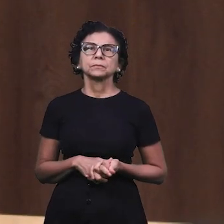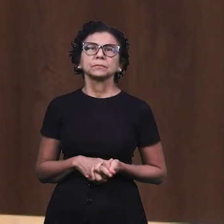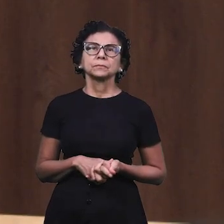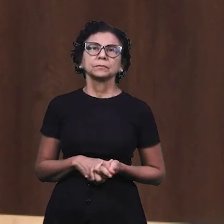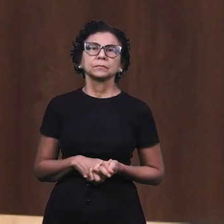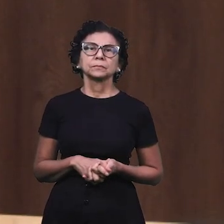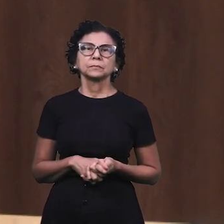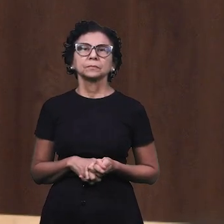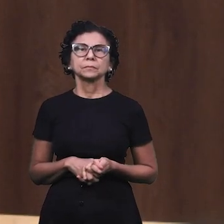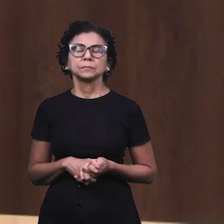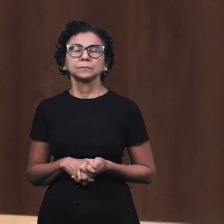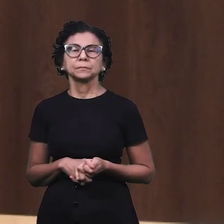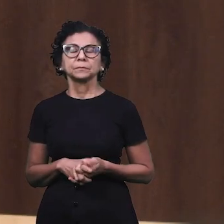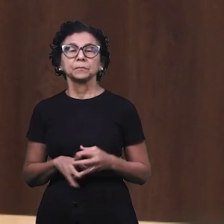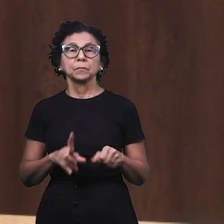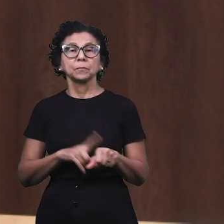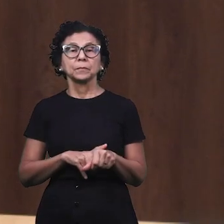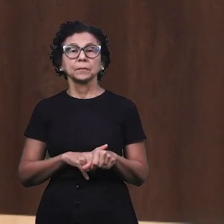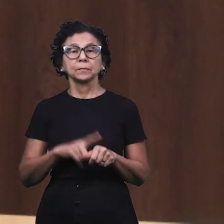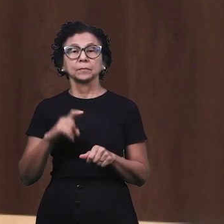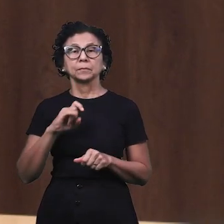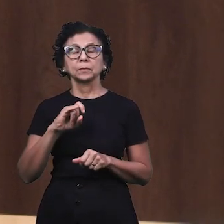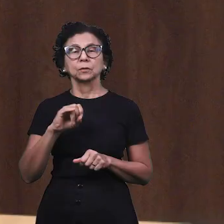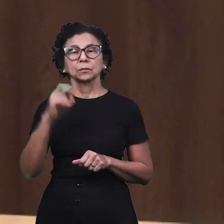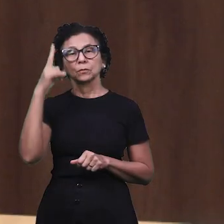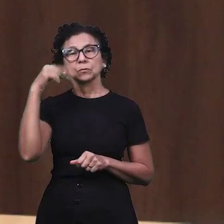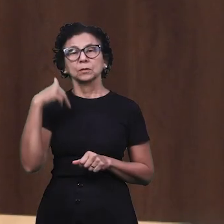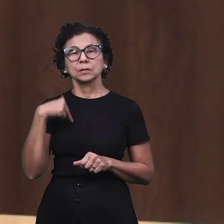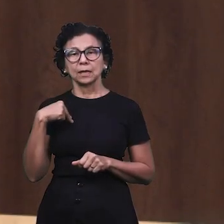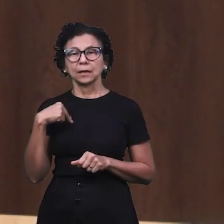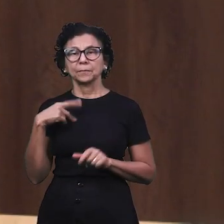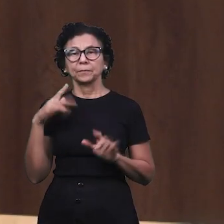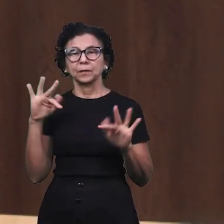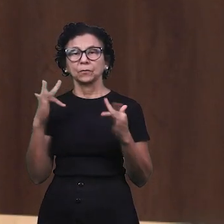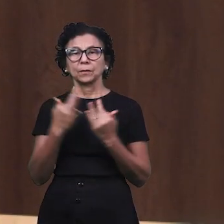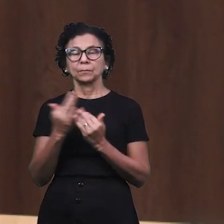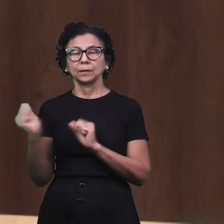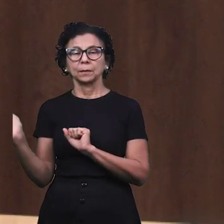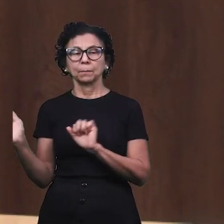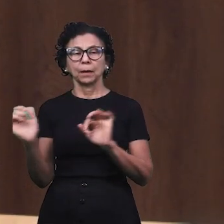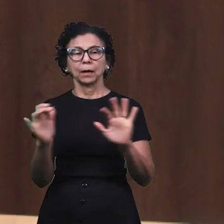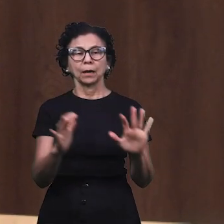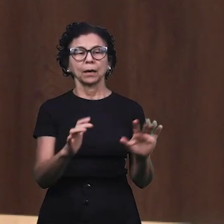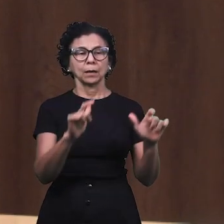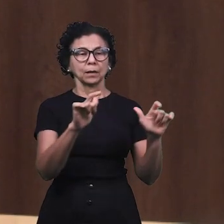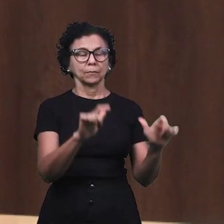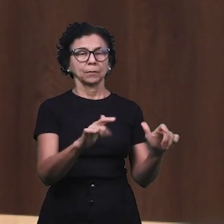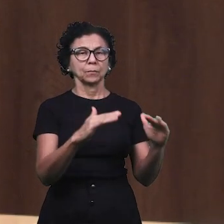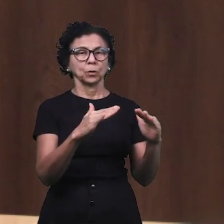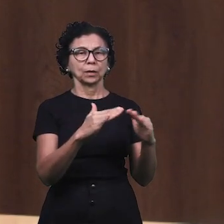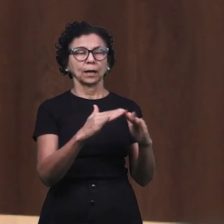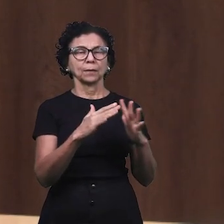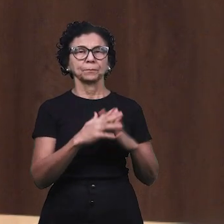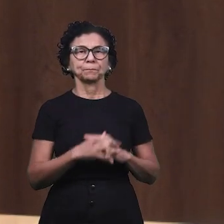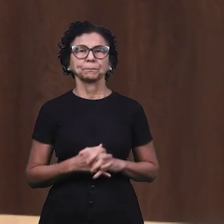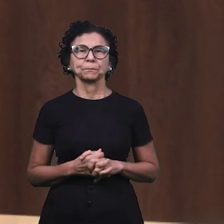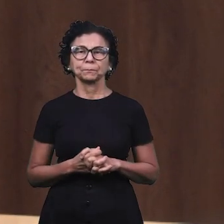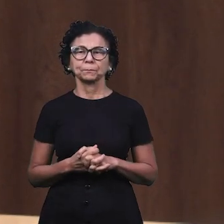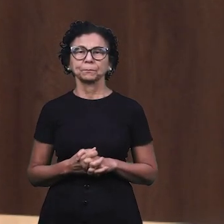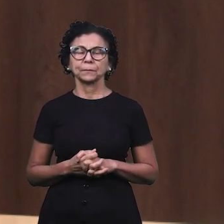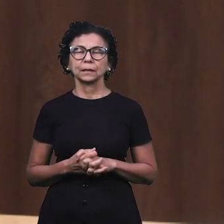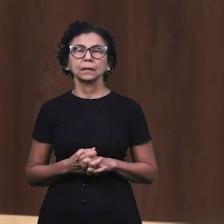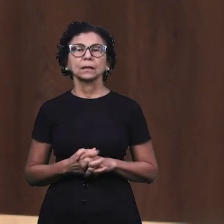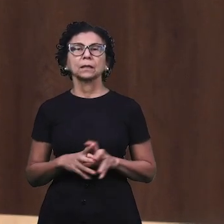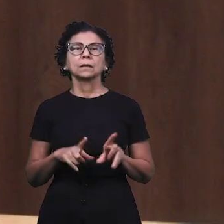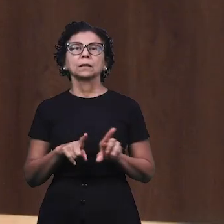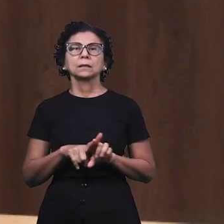que a família de José vai para o Egito e morar no melhor da terra. E nós vamos falar também no